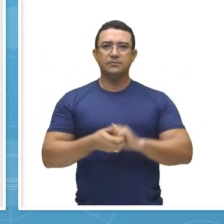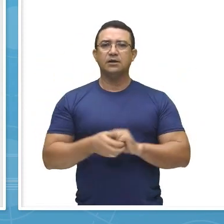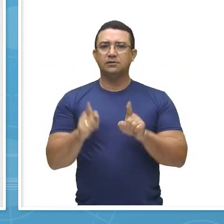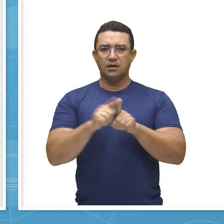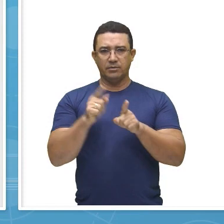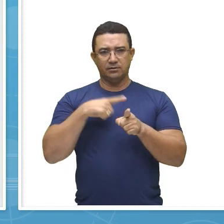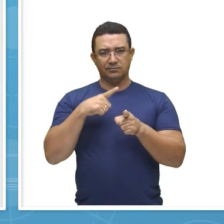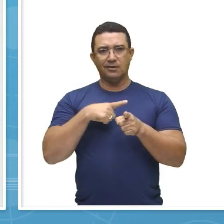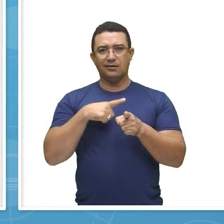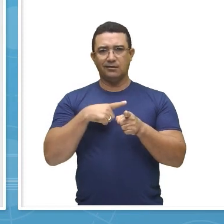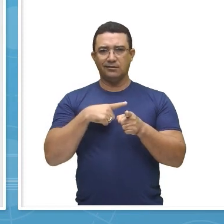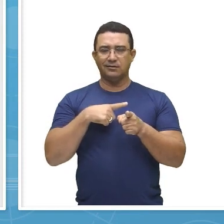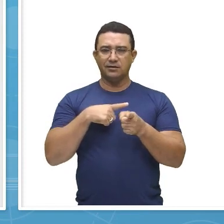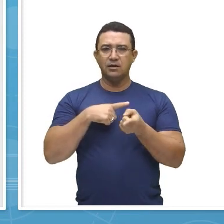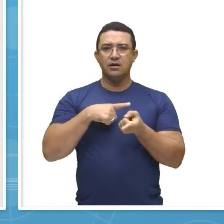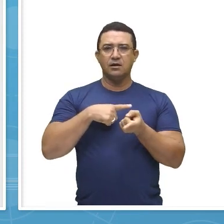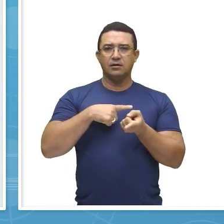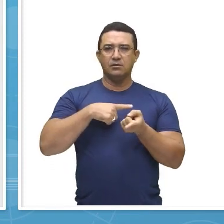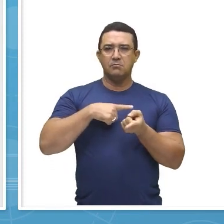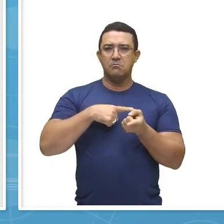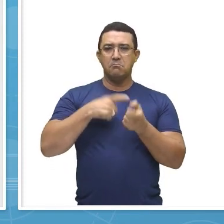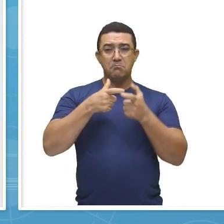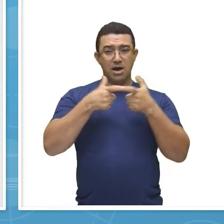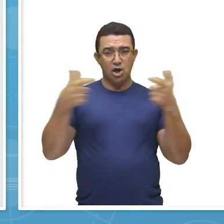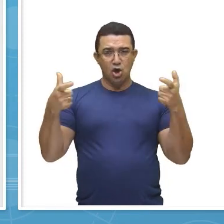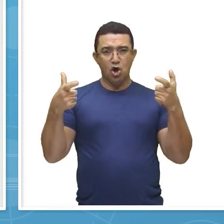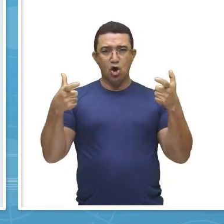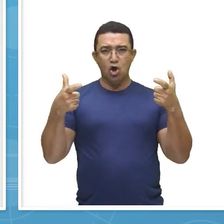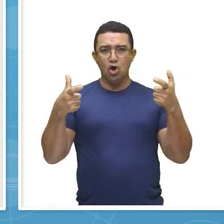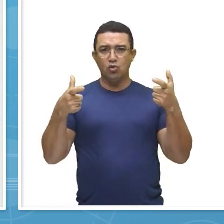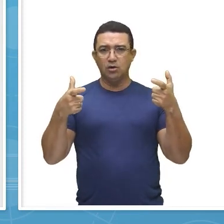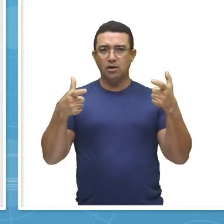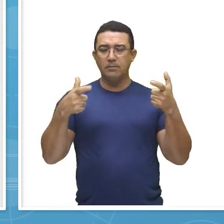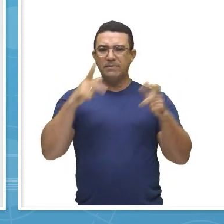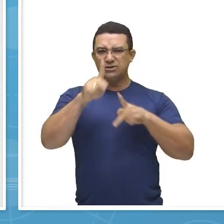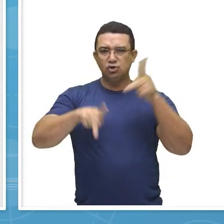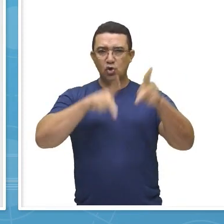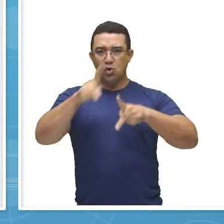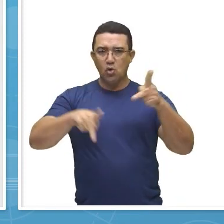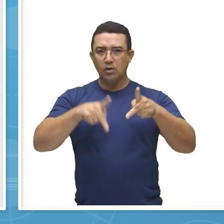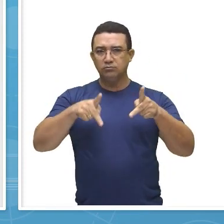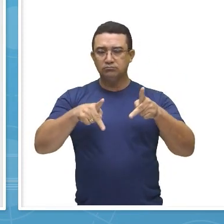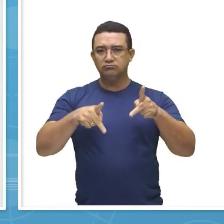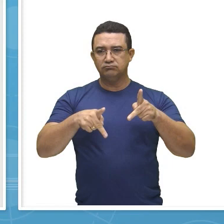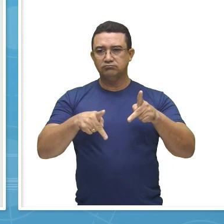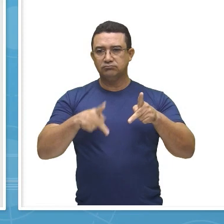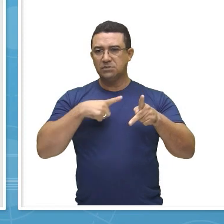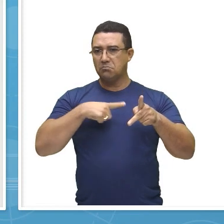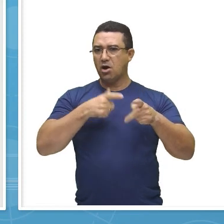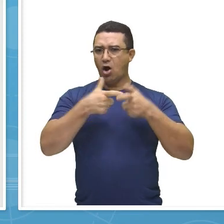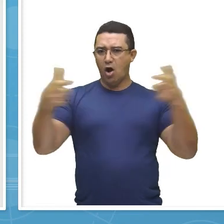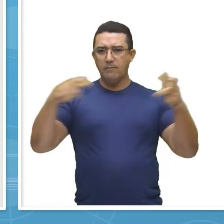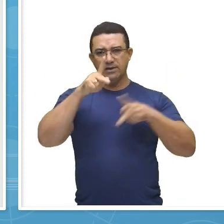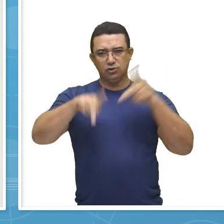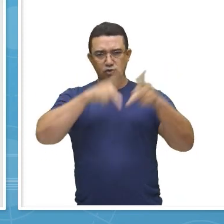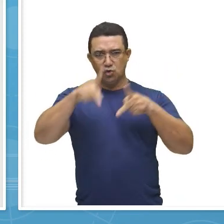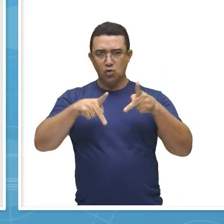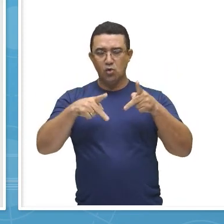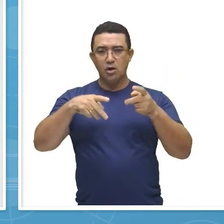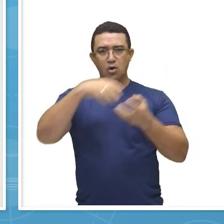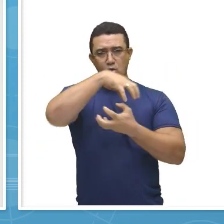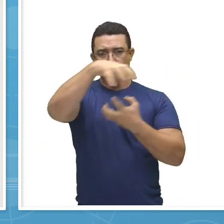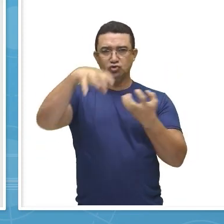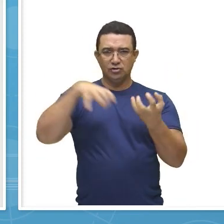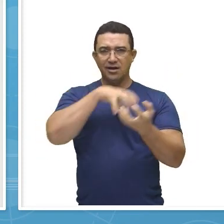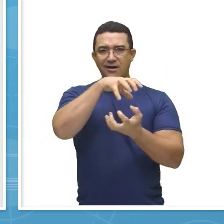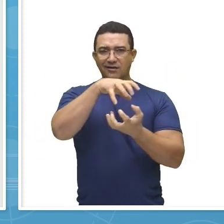de abrigar o maior contingente populacional, tá? Aparentemente não encontramos